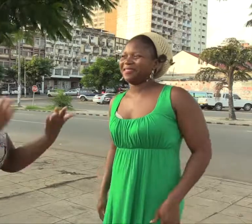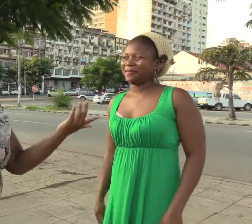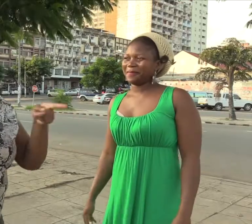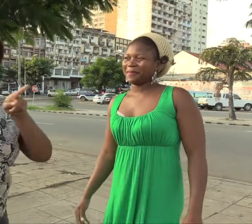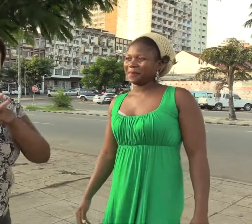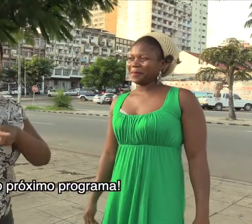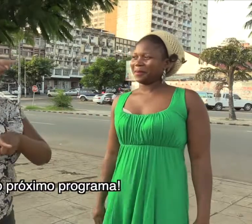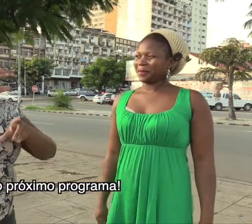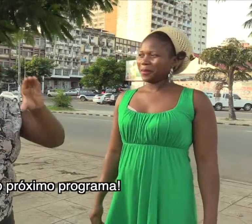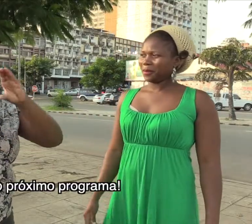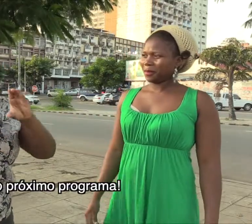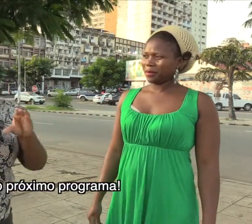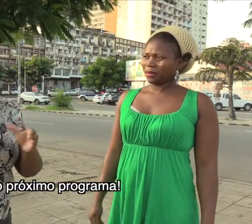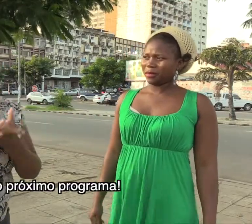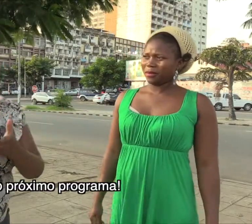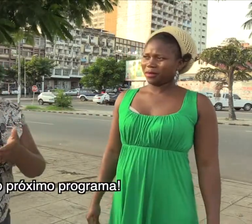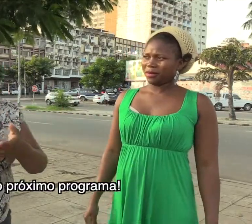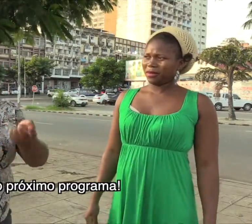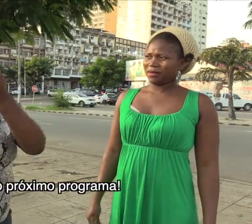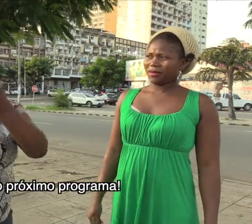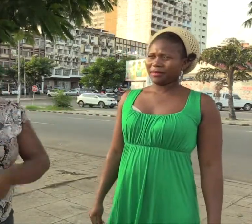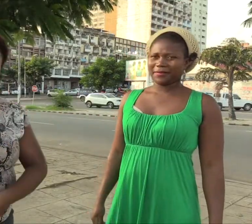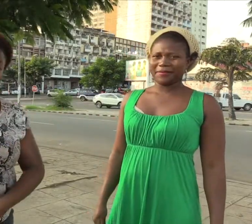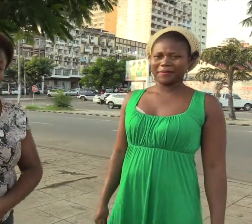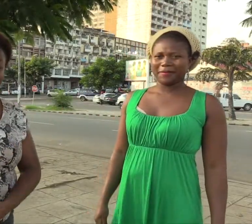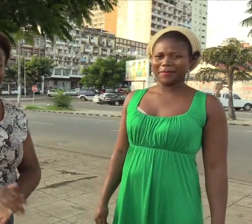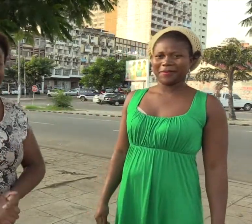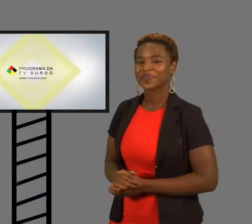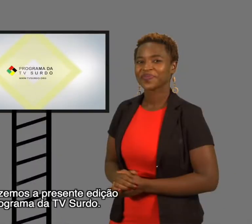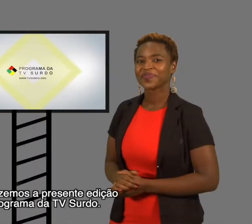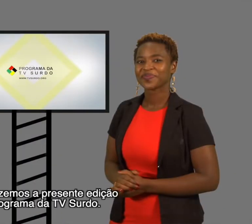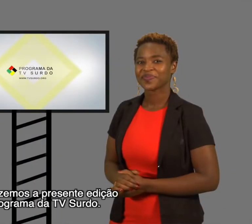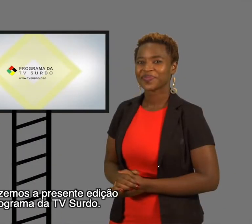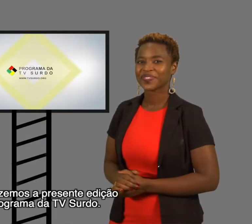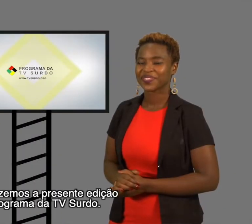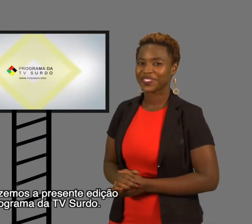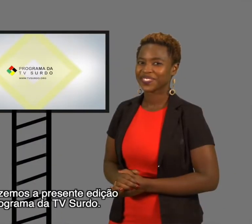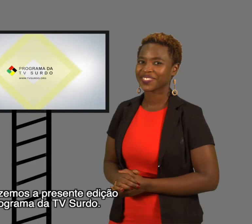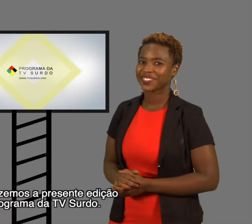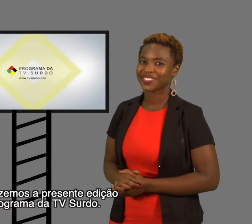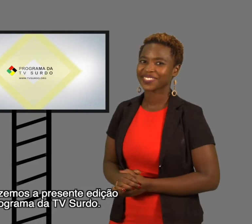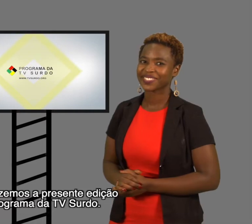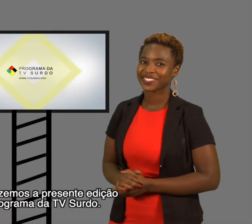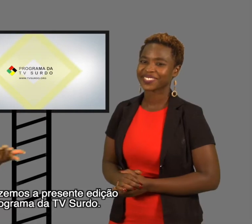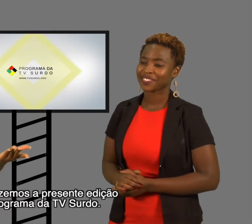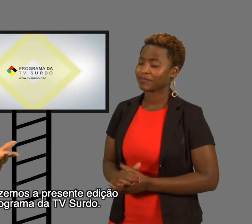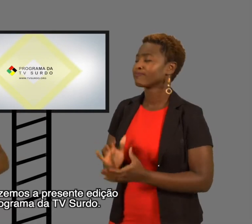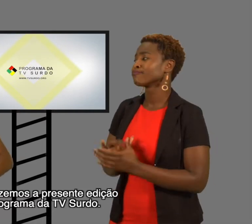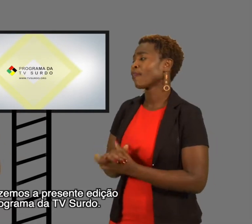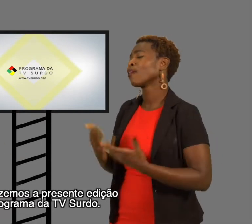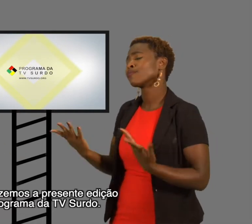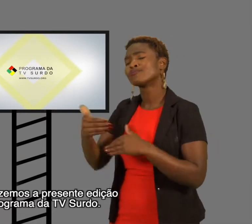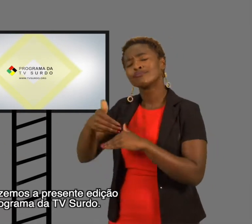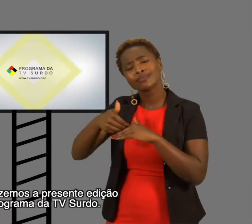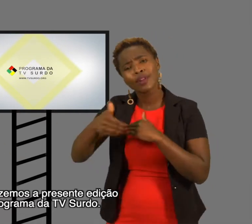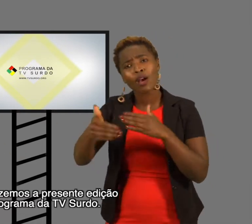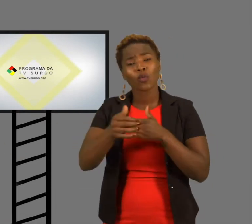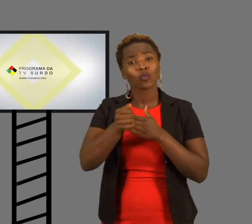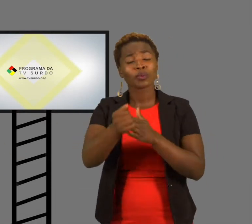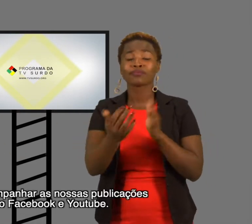Até ao próximo programa. E assim fizemos a presente edição do programa da TV